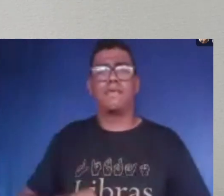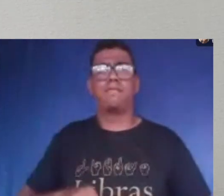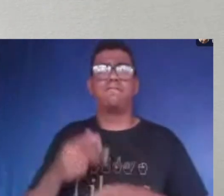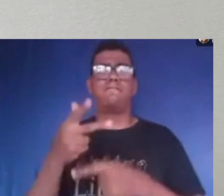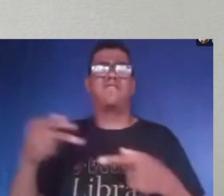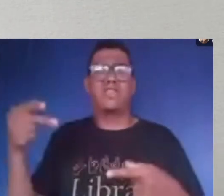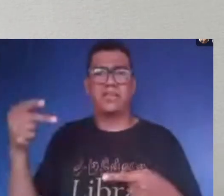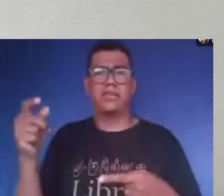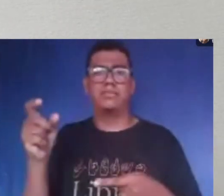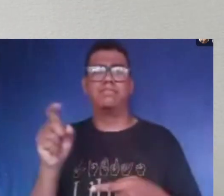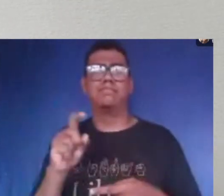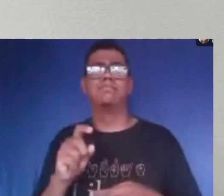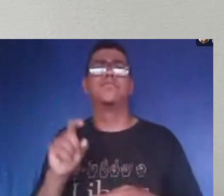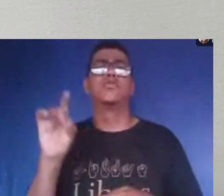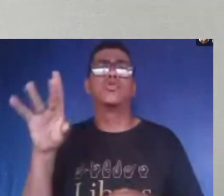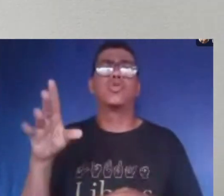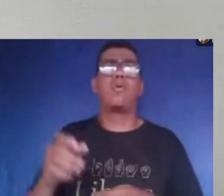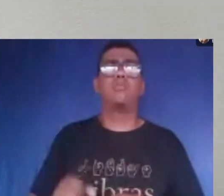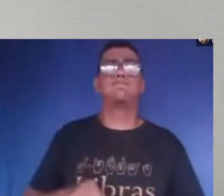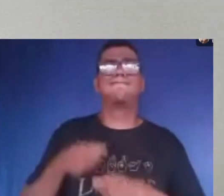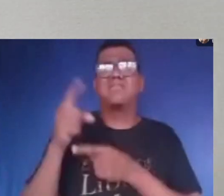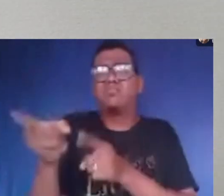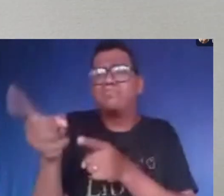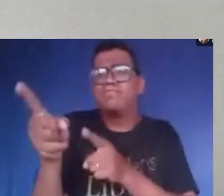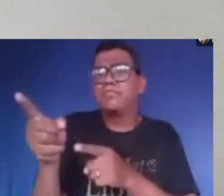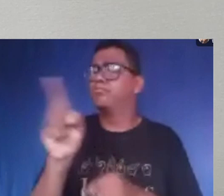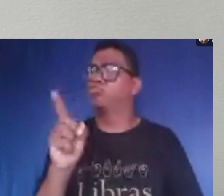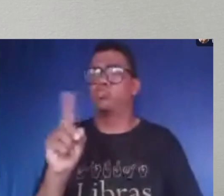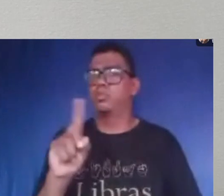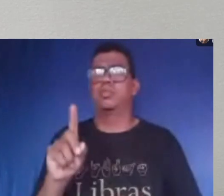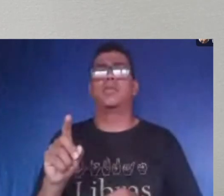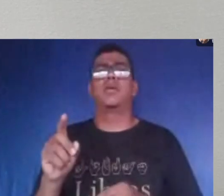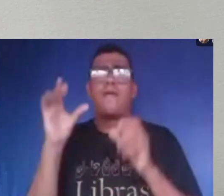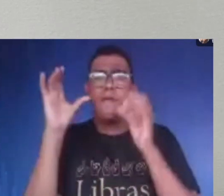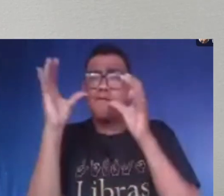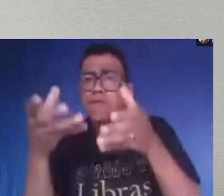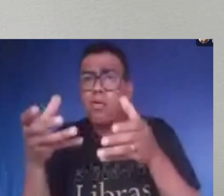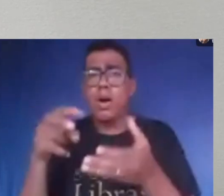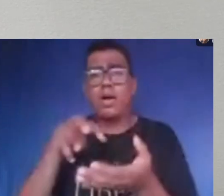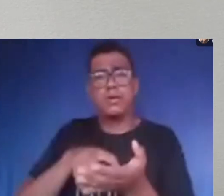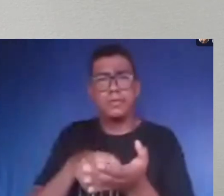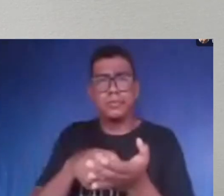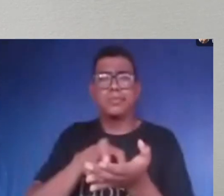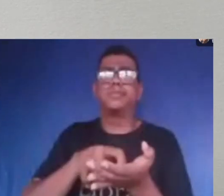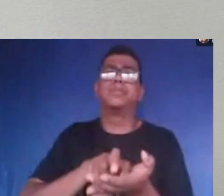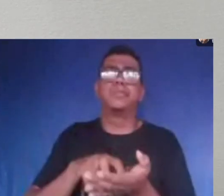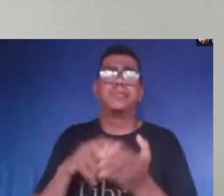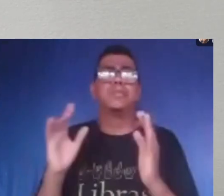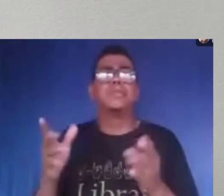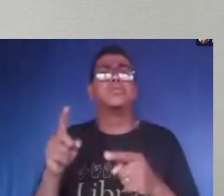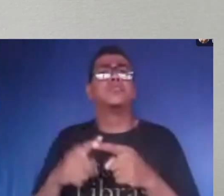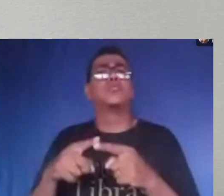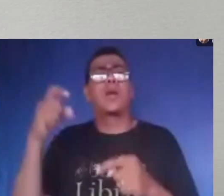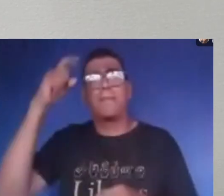sejam conhecidos. O segundo lugar foi o amor. Um amor que é transformador, e um amor que se manifesta de diversas maneiras. E